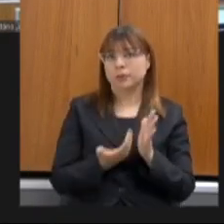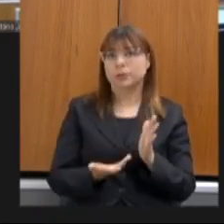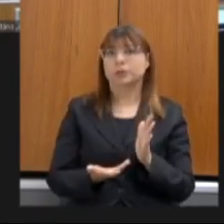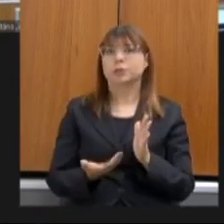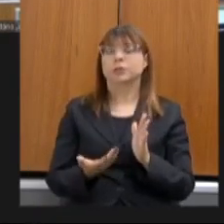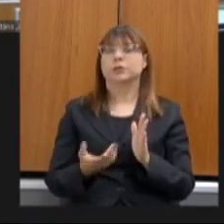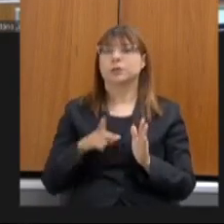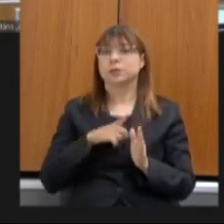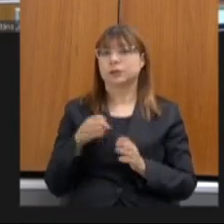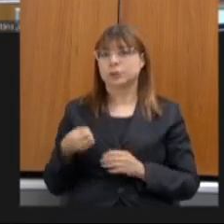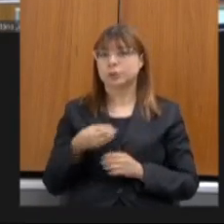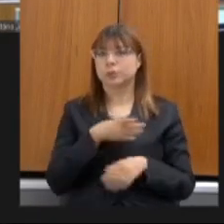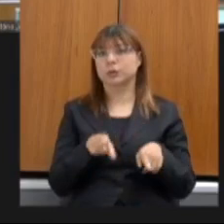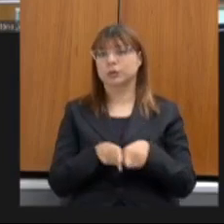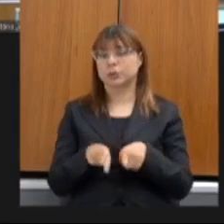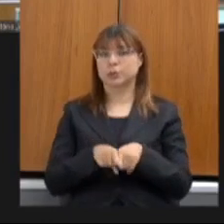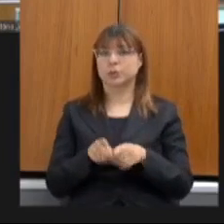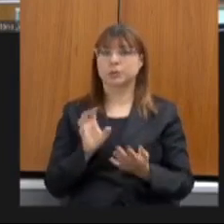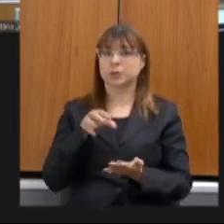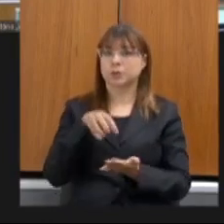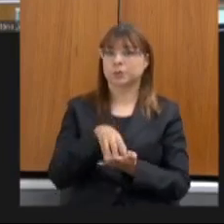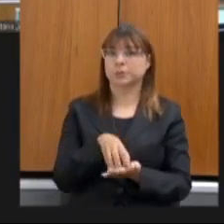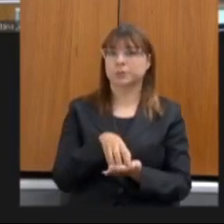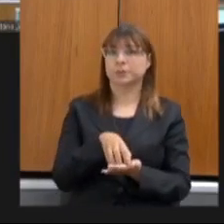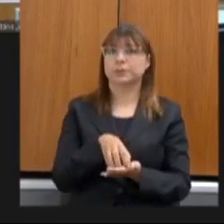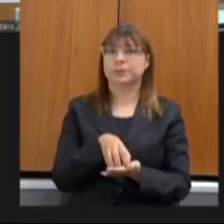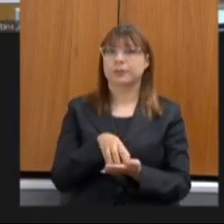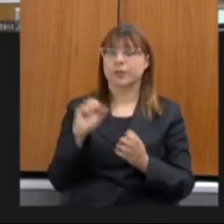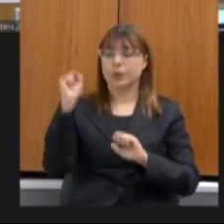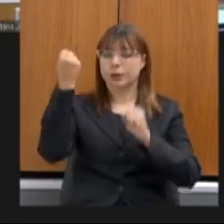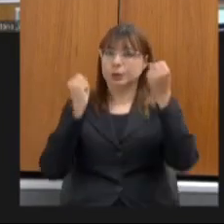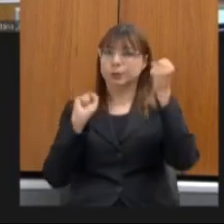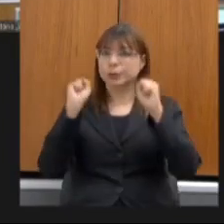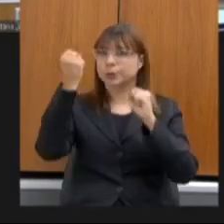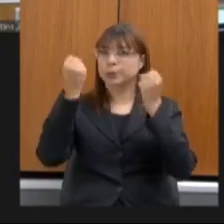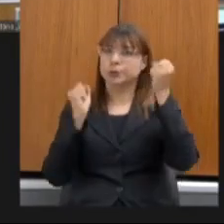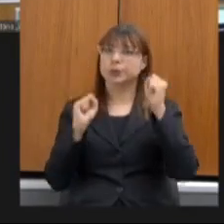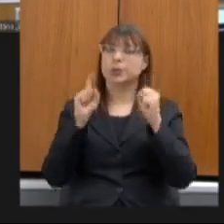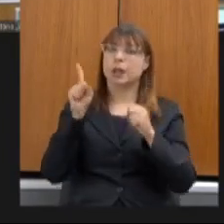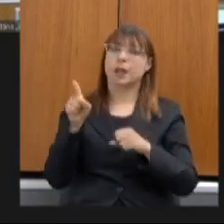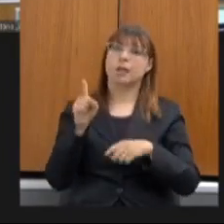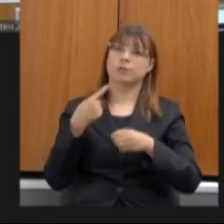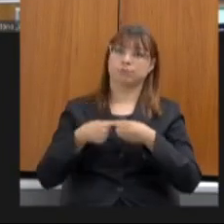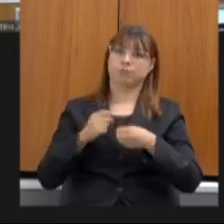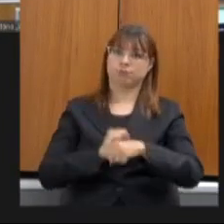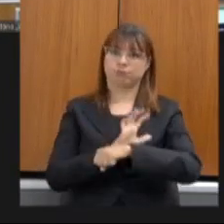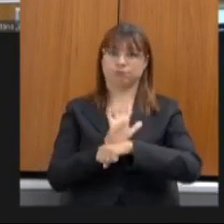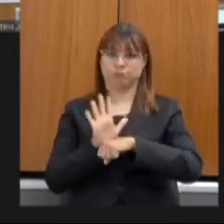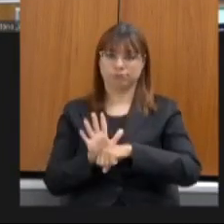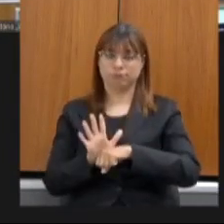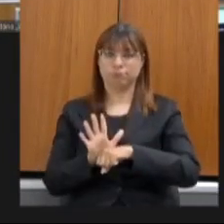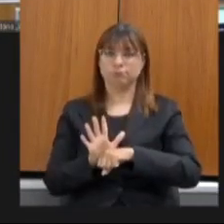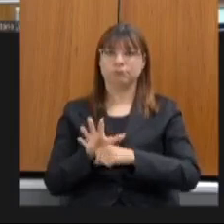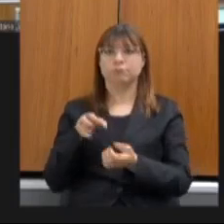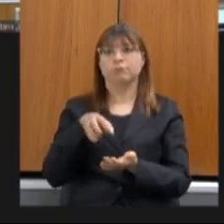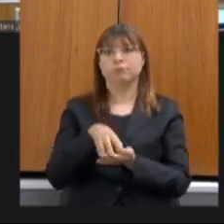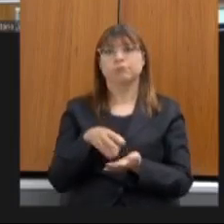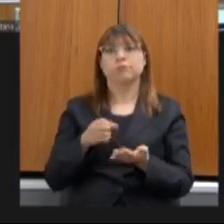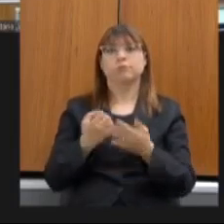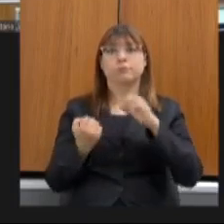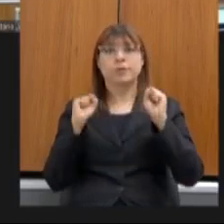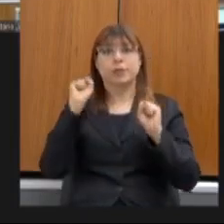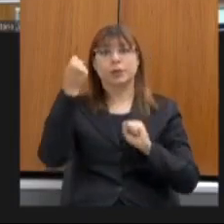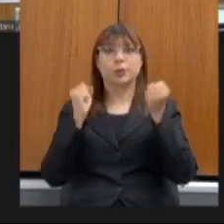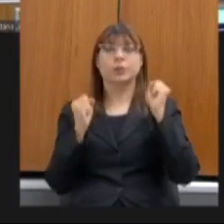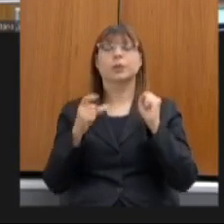um inovador centro é industrial em Montes Claros no centro industrial que já vai ter